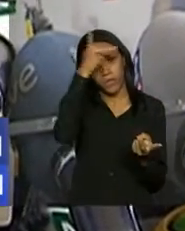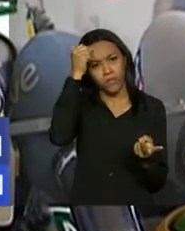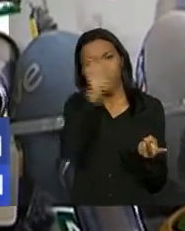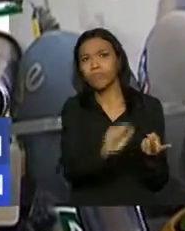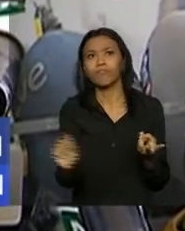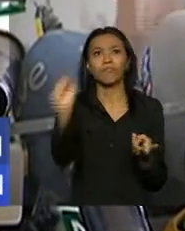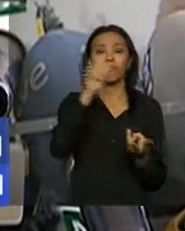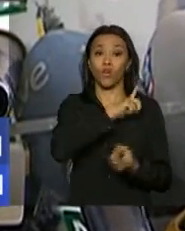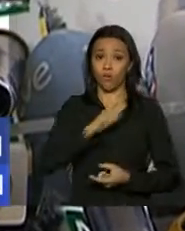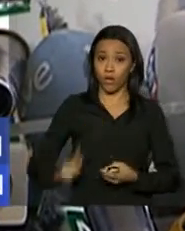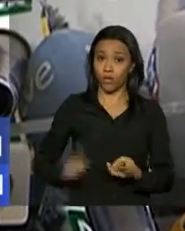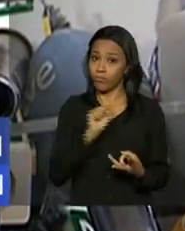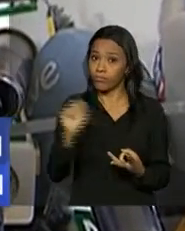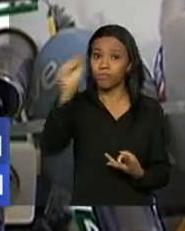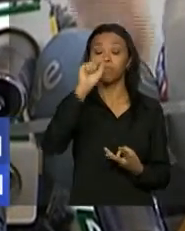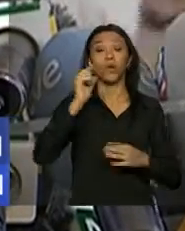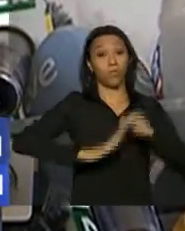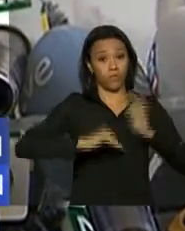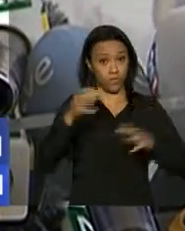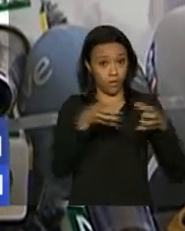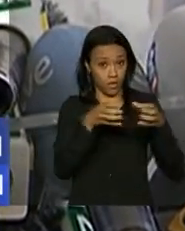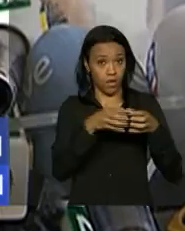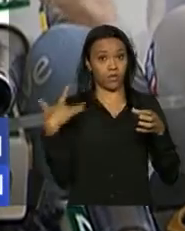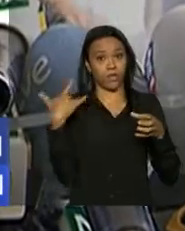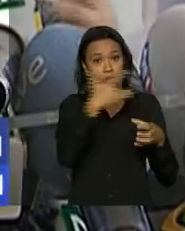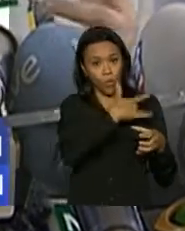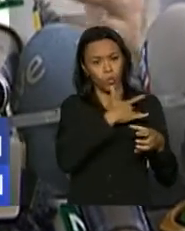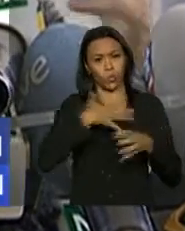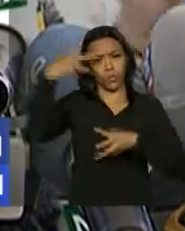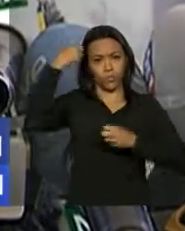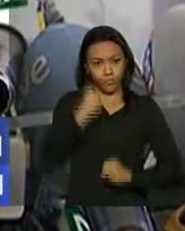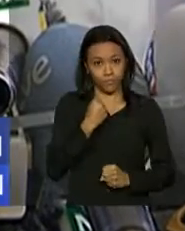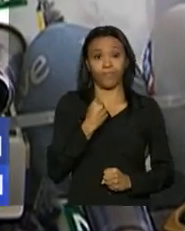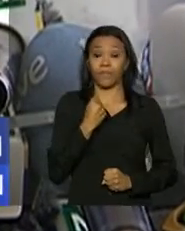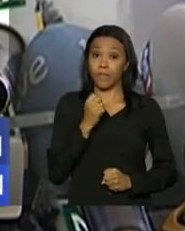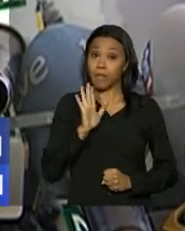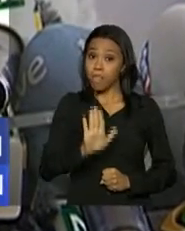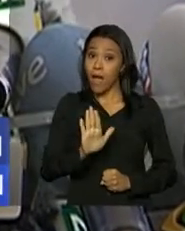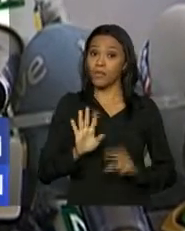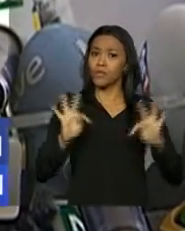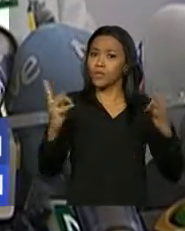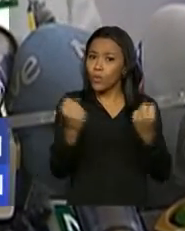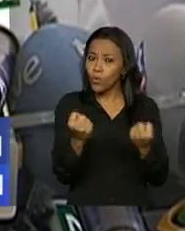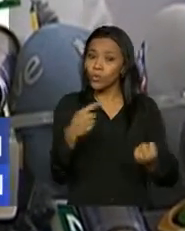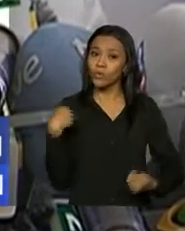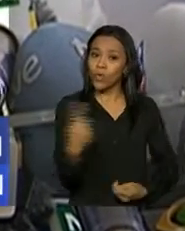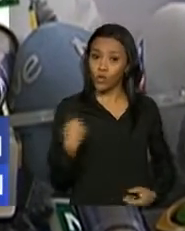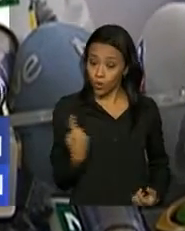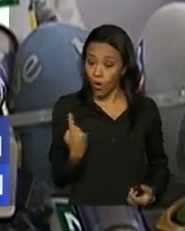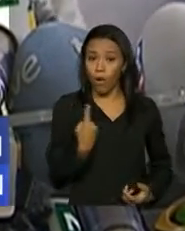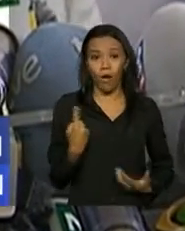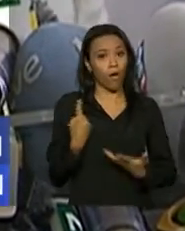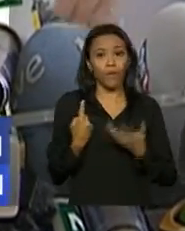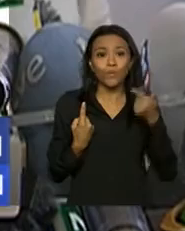os governadores, os agentes de saúde, as forças armadas. Mas todos nós, sozinhos, não